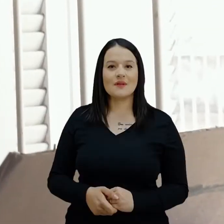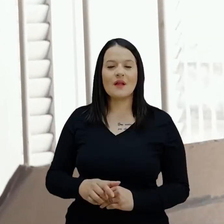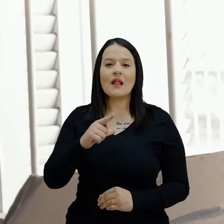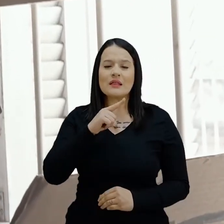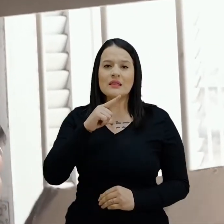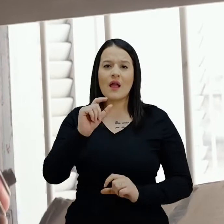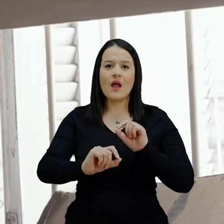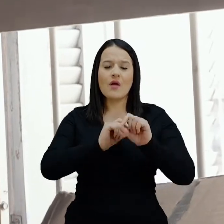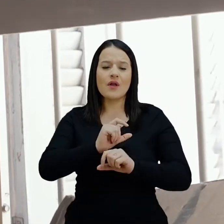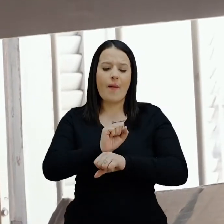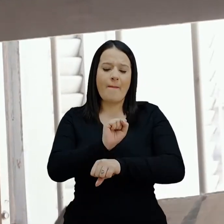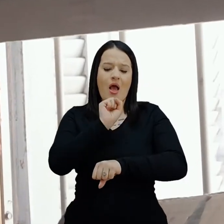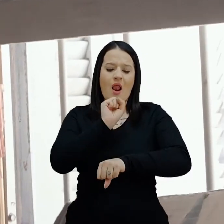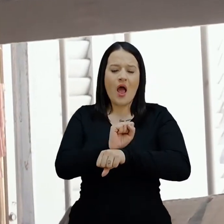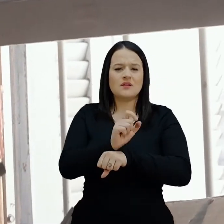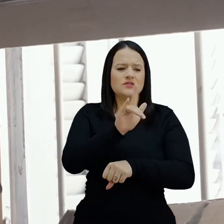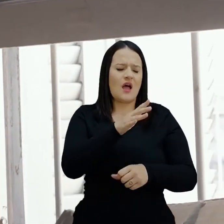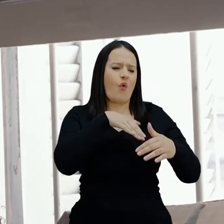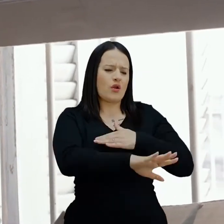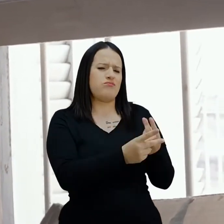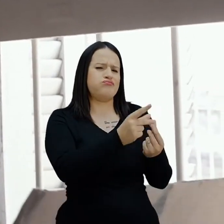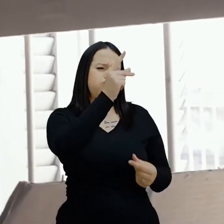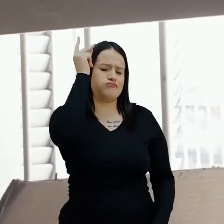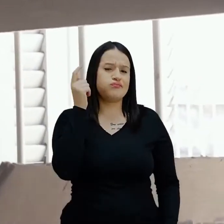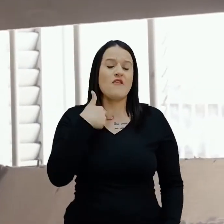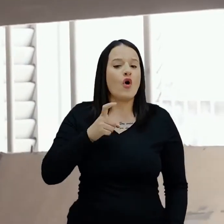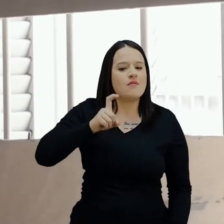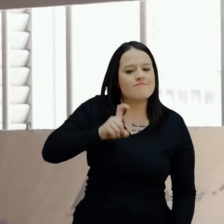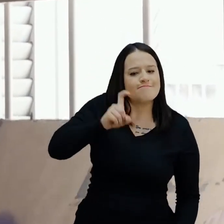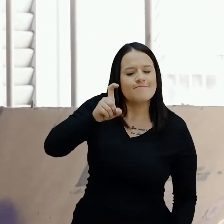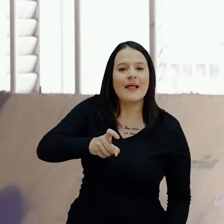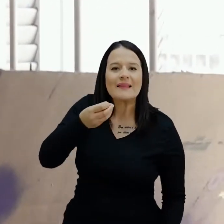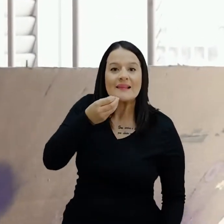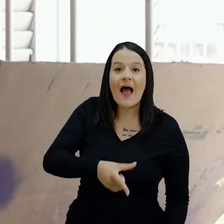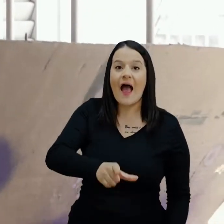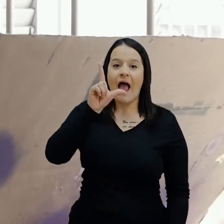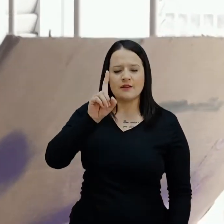Como o spray estava muito tempo parado, eu vou testar ele um pouco aqui para...